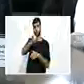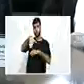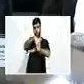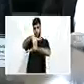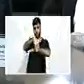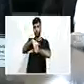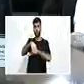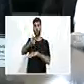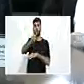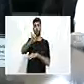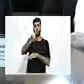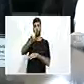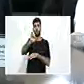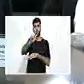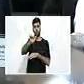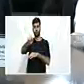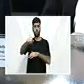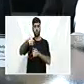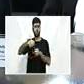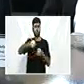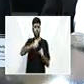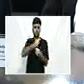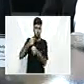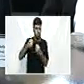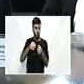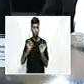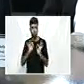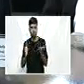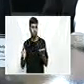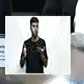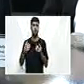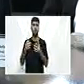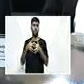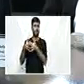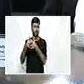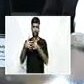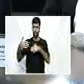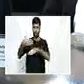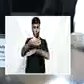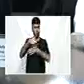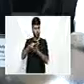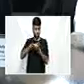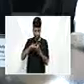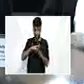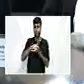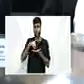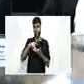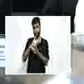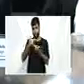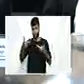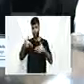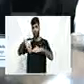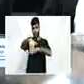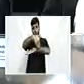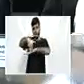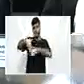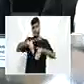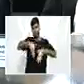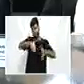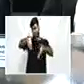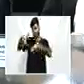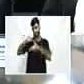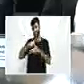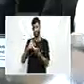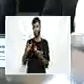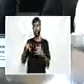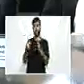vidgal não não varre não passa caminhão não passa nada is são várias ruas que são assim infelizmente entendeu então tem